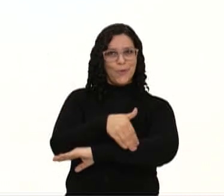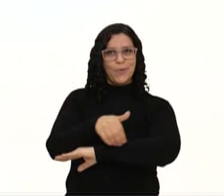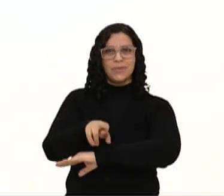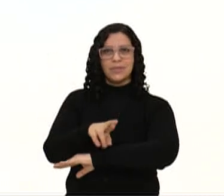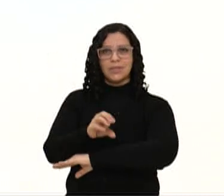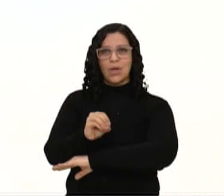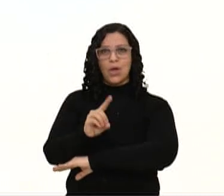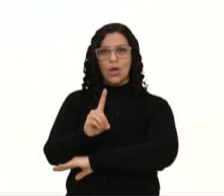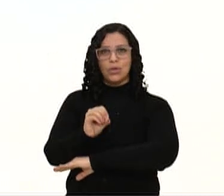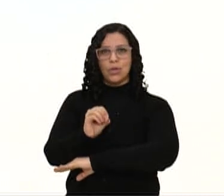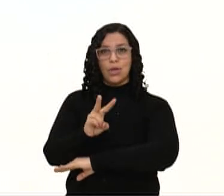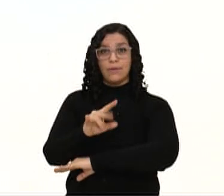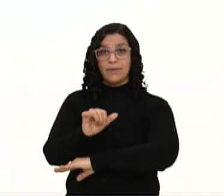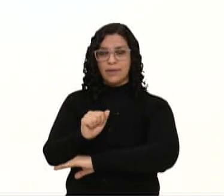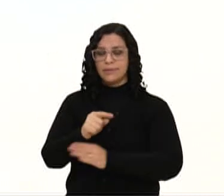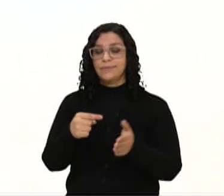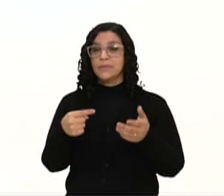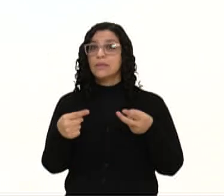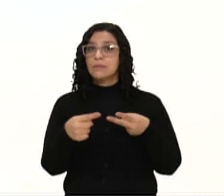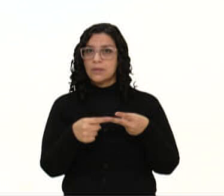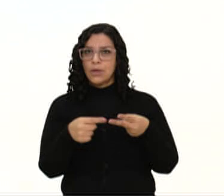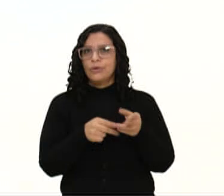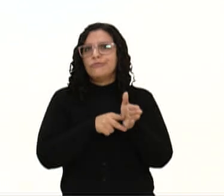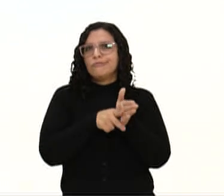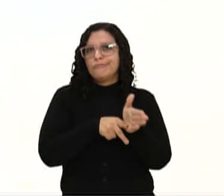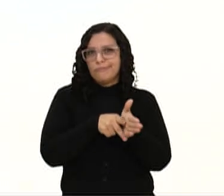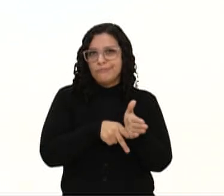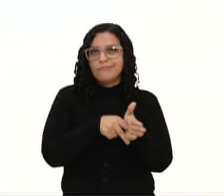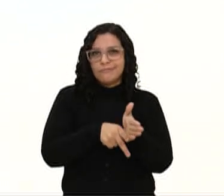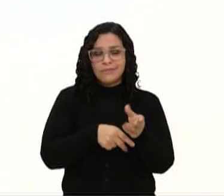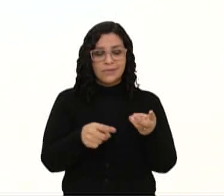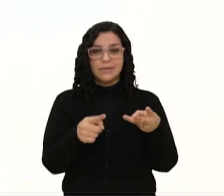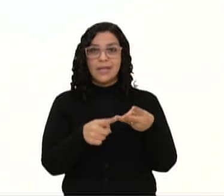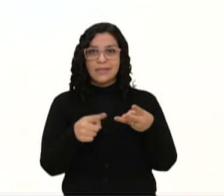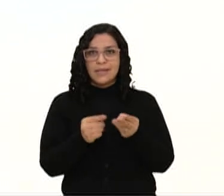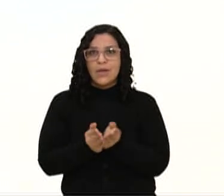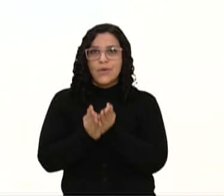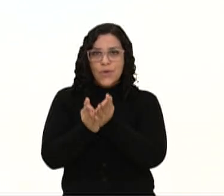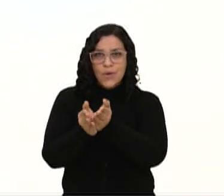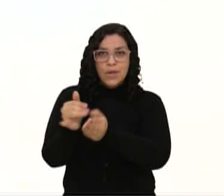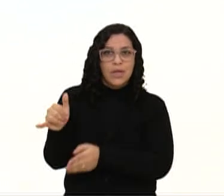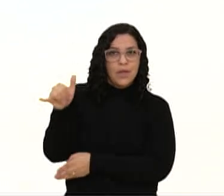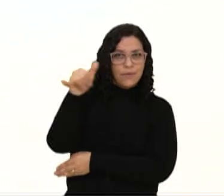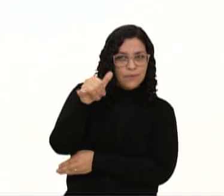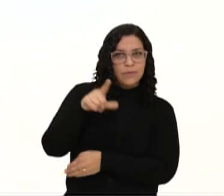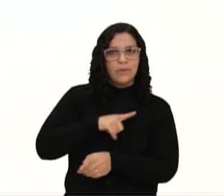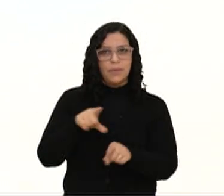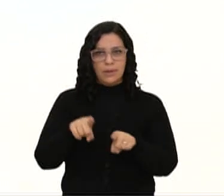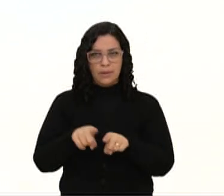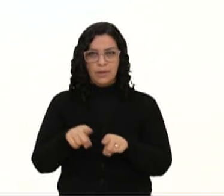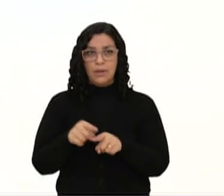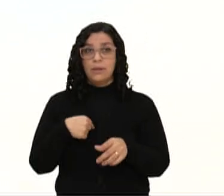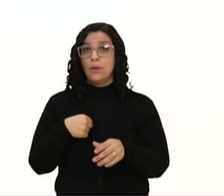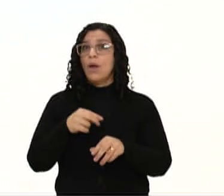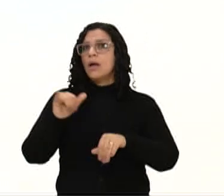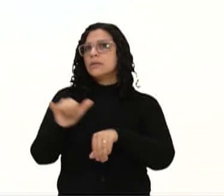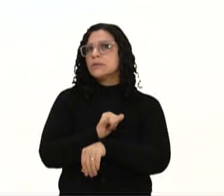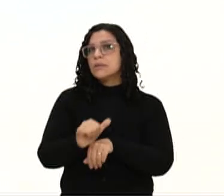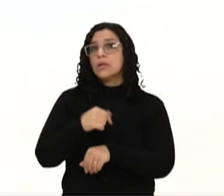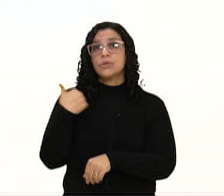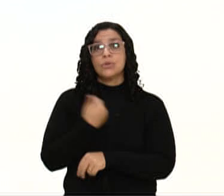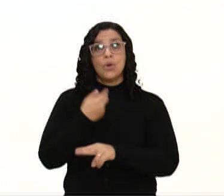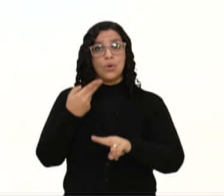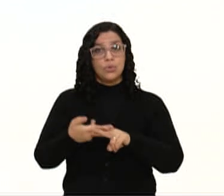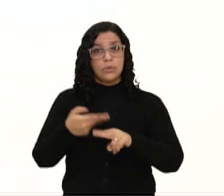né? Depois ali vem as ferrovias, por último as hidrovias, aerovias e dutovias. Então são as maneiras com